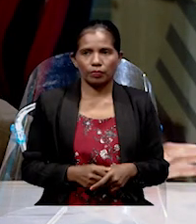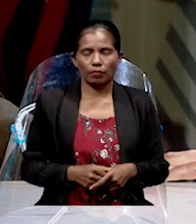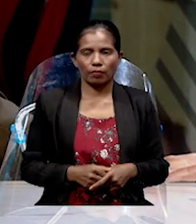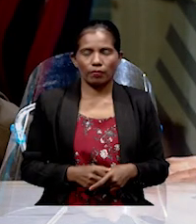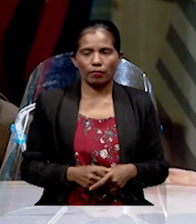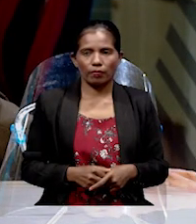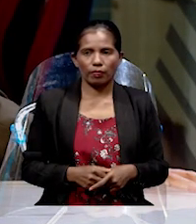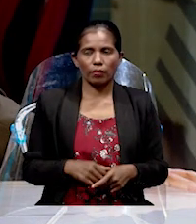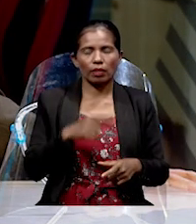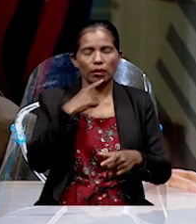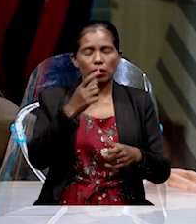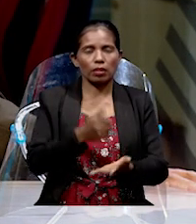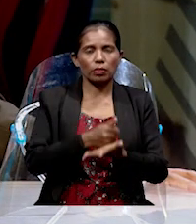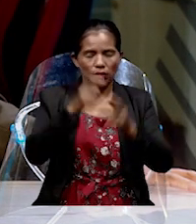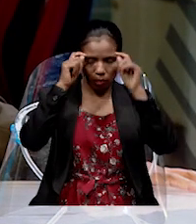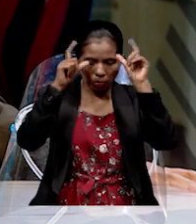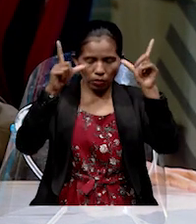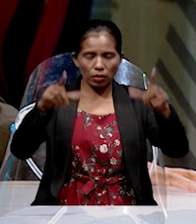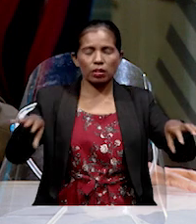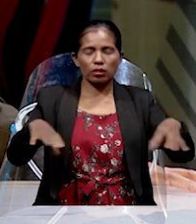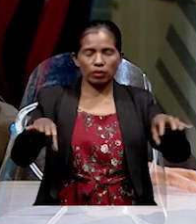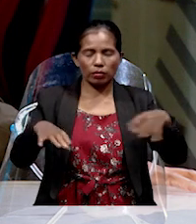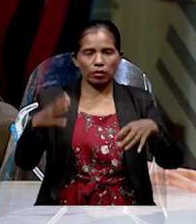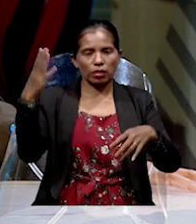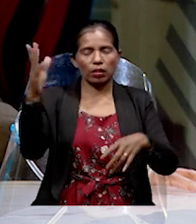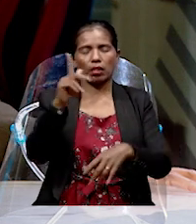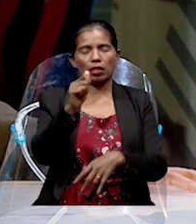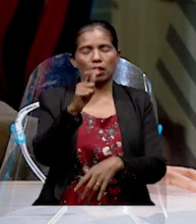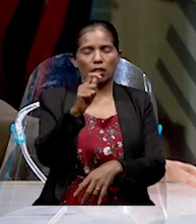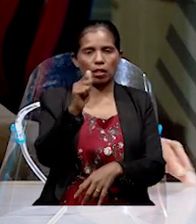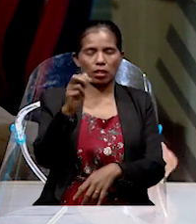Encanto Group se facilita Timor-Leste em Rua para serviço e Qatar no Dubai.